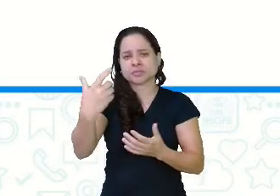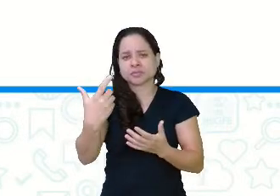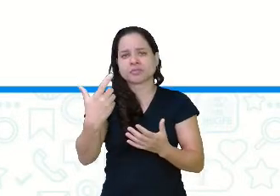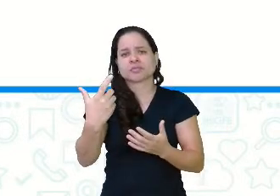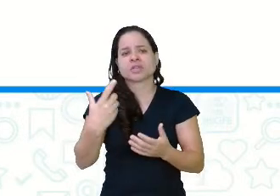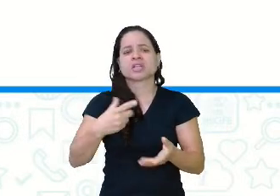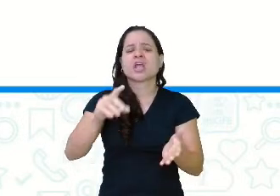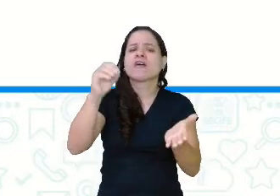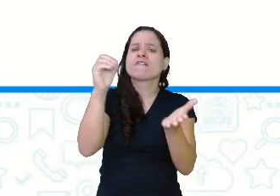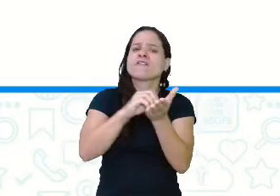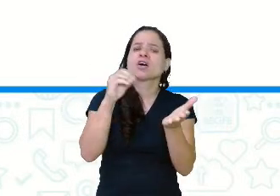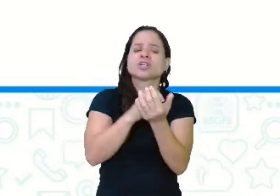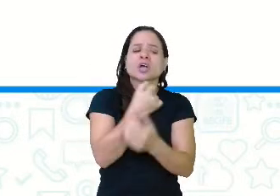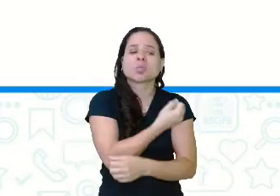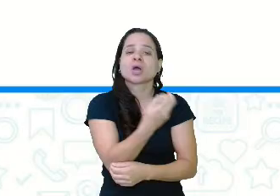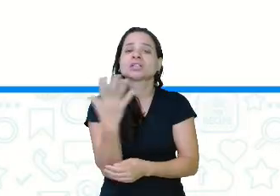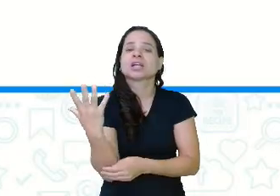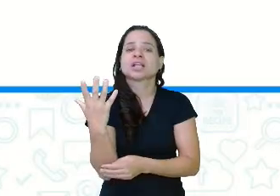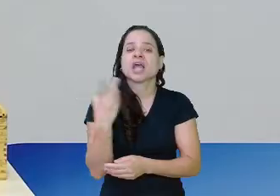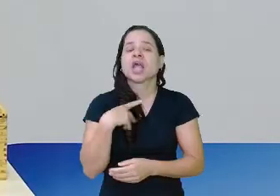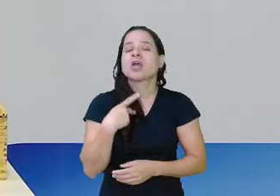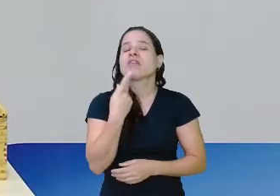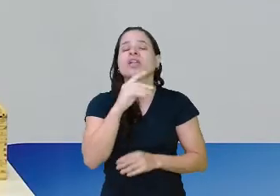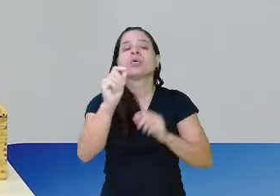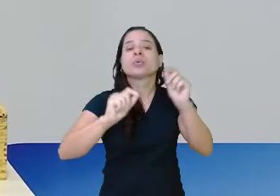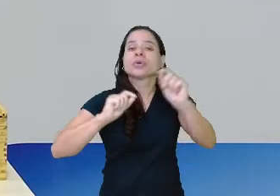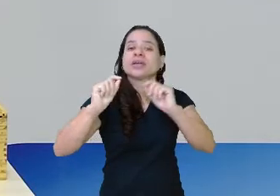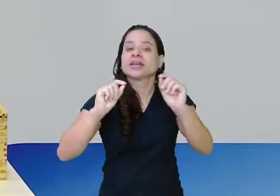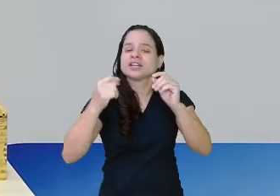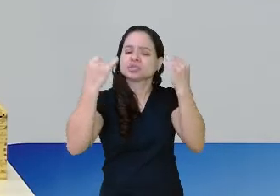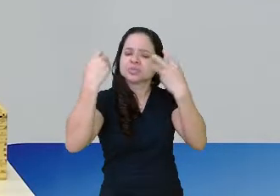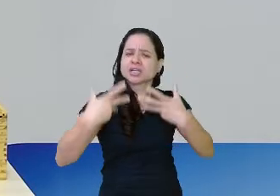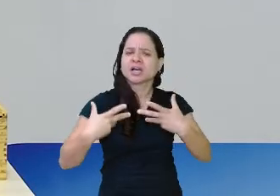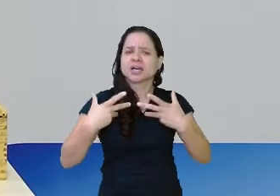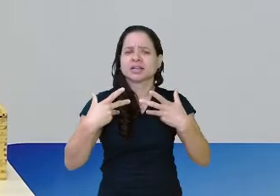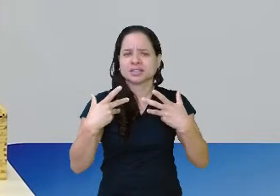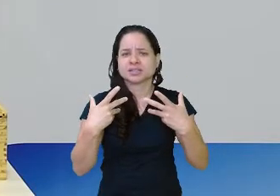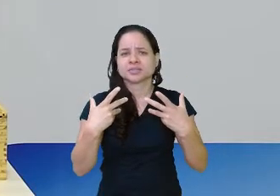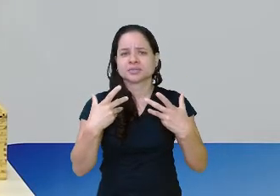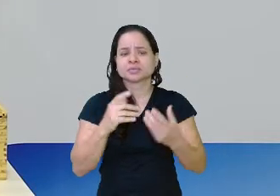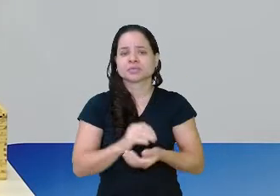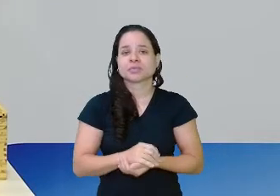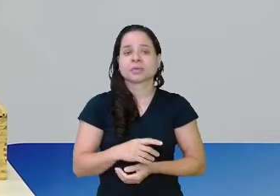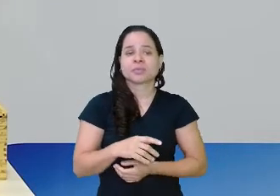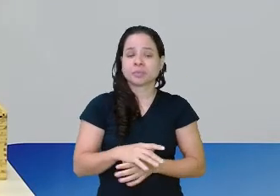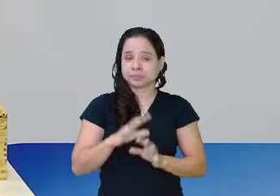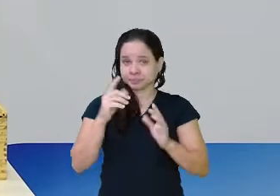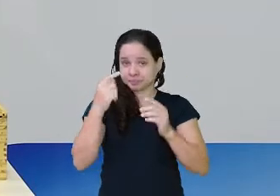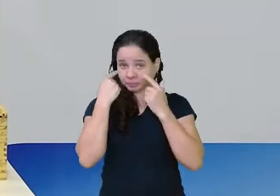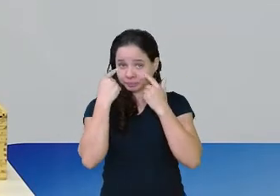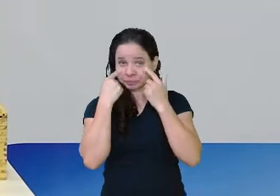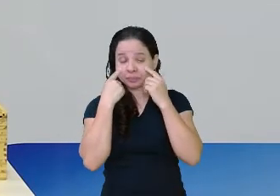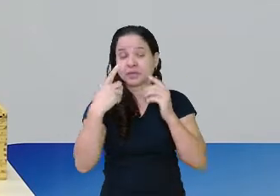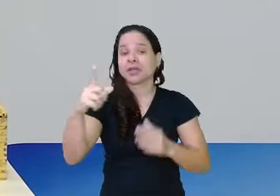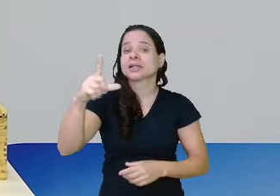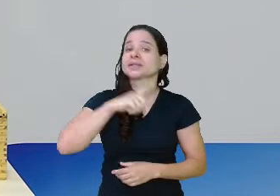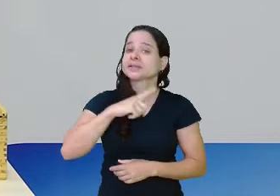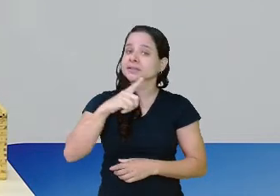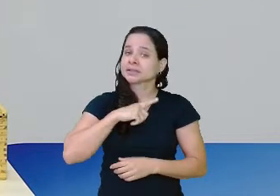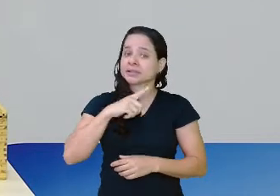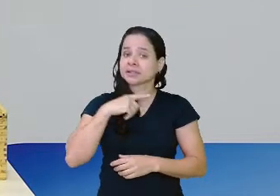ausência de quantidade. O que é que eu estou querendo dizer com isso, gente? Pessoal, nós